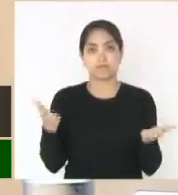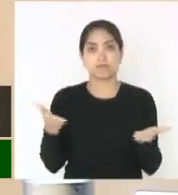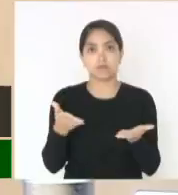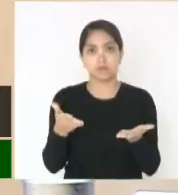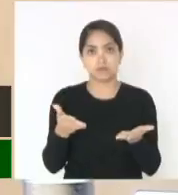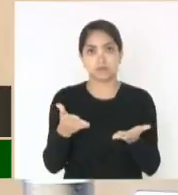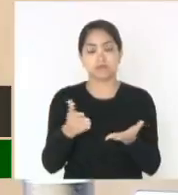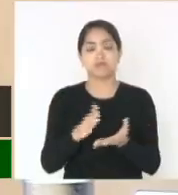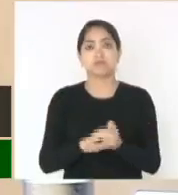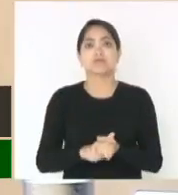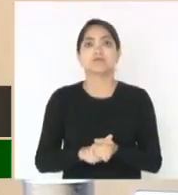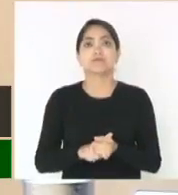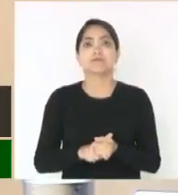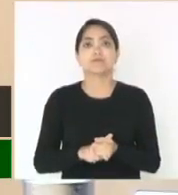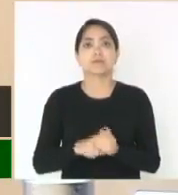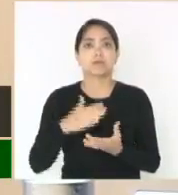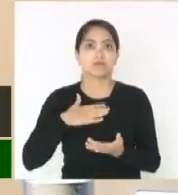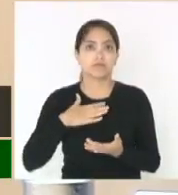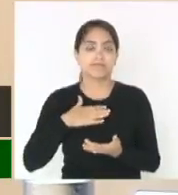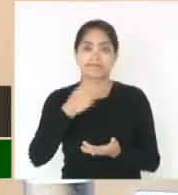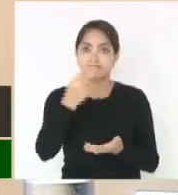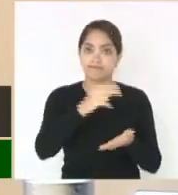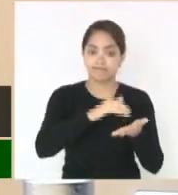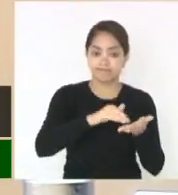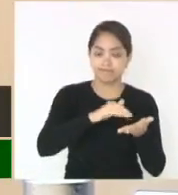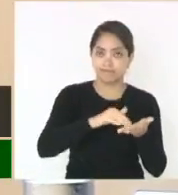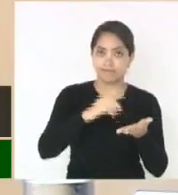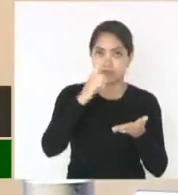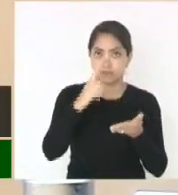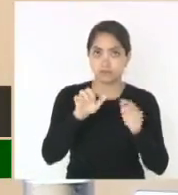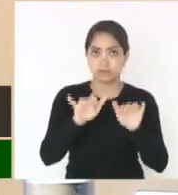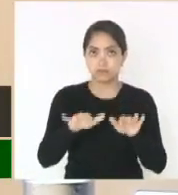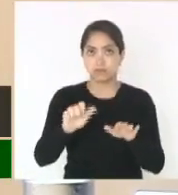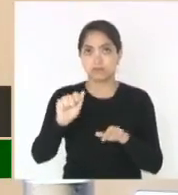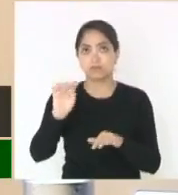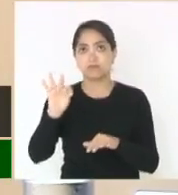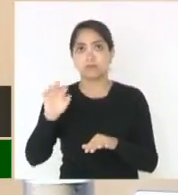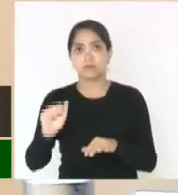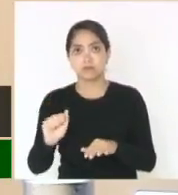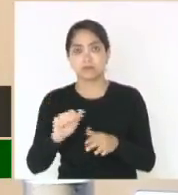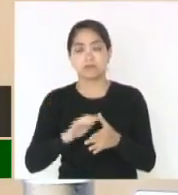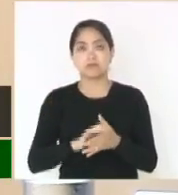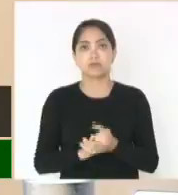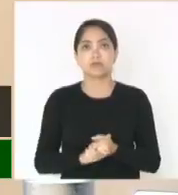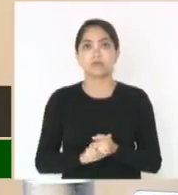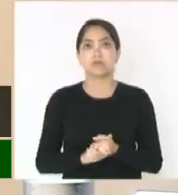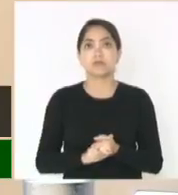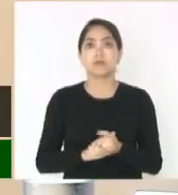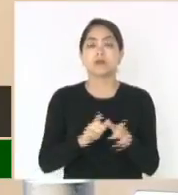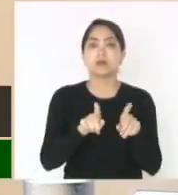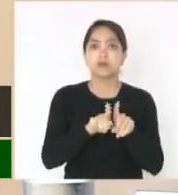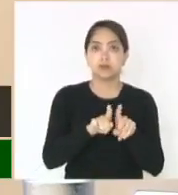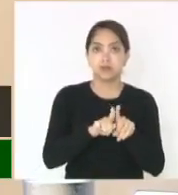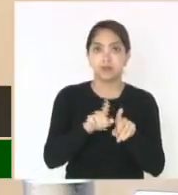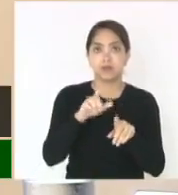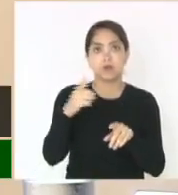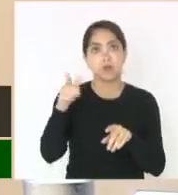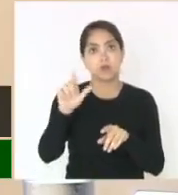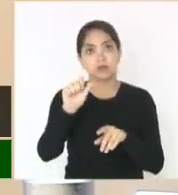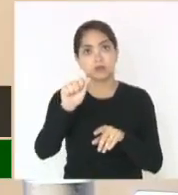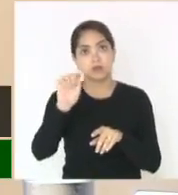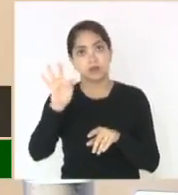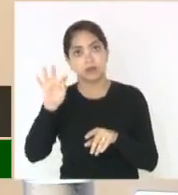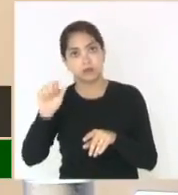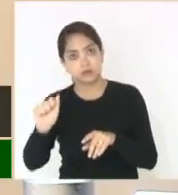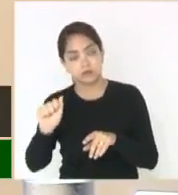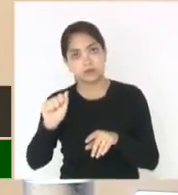para constar eu, segundo o secretário, levei a presente ata. Também, senhor presidente, uma outra ata